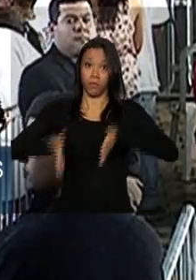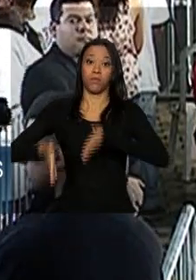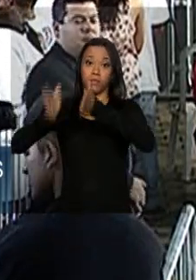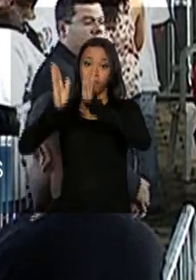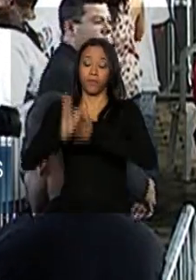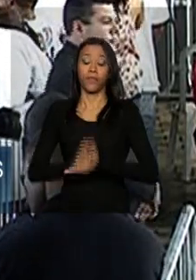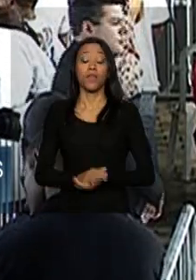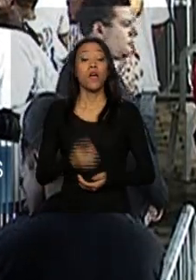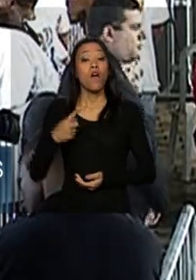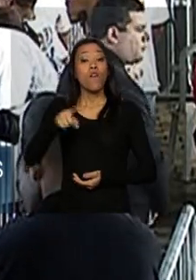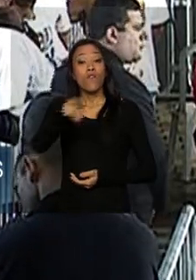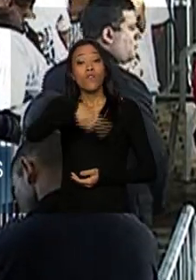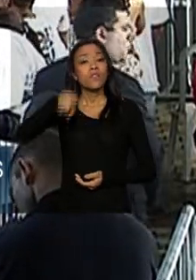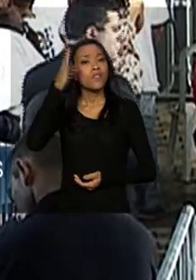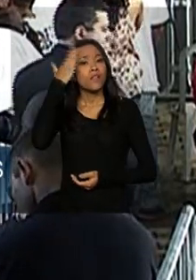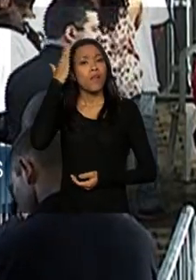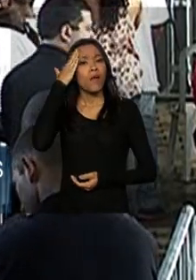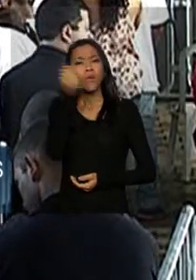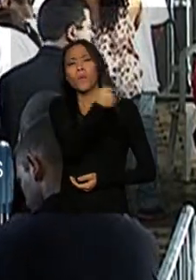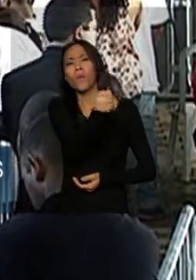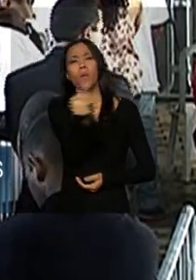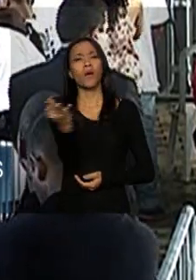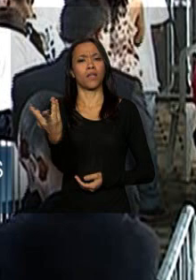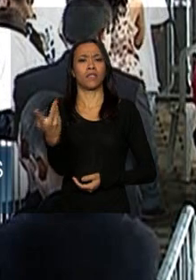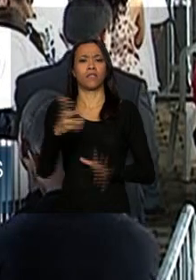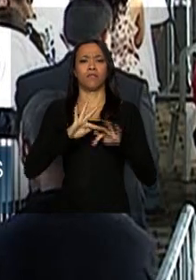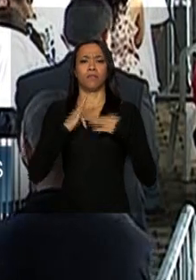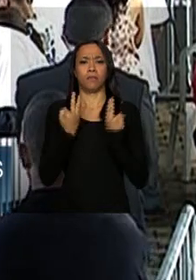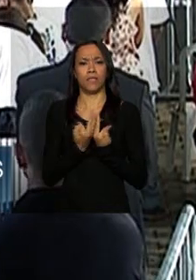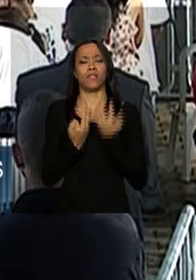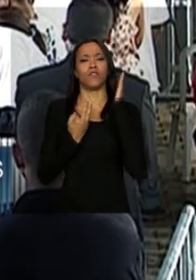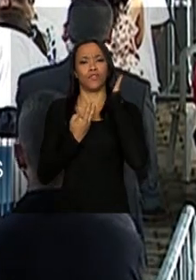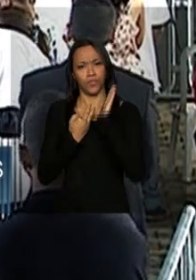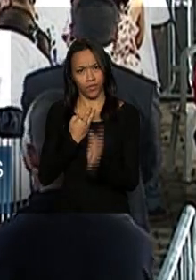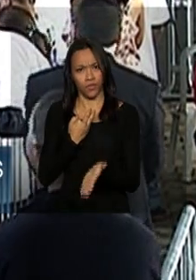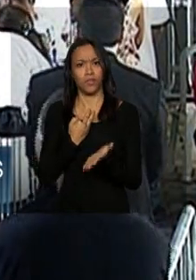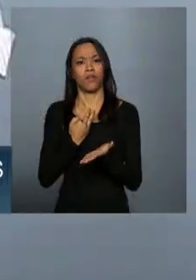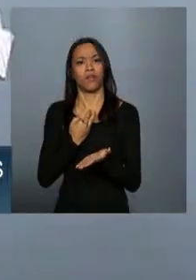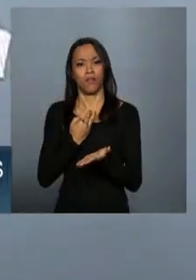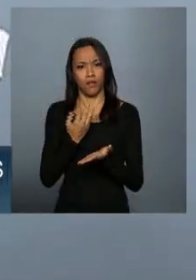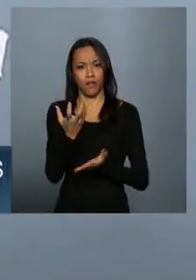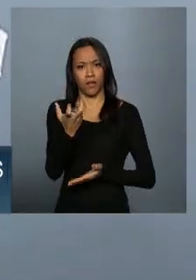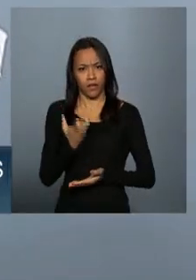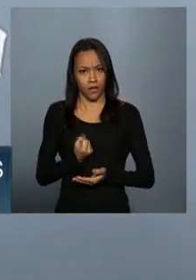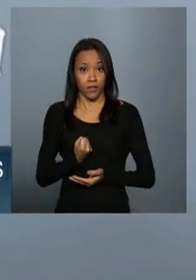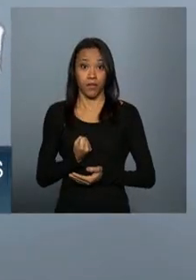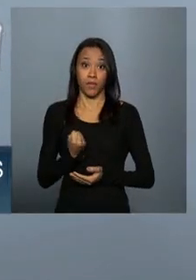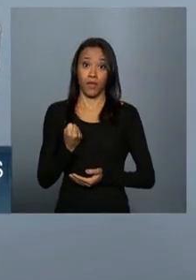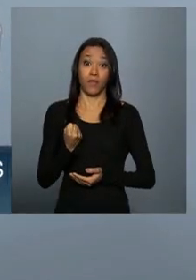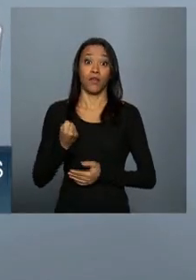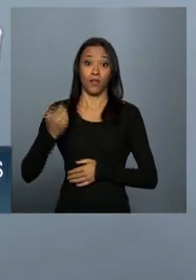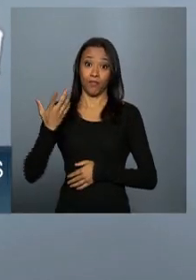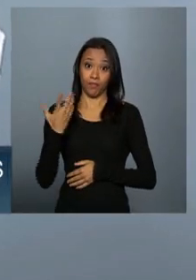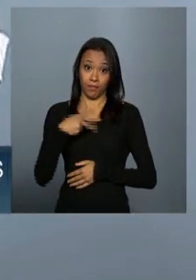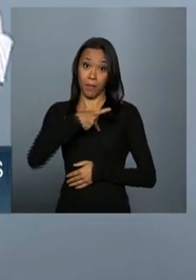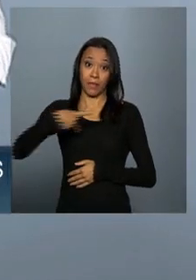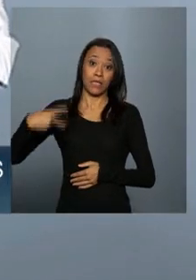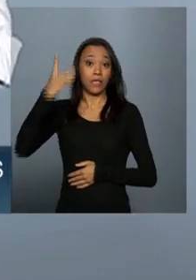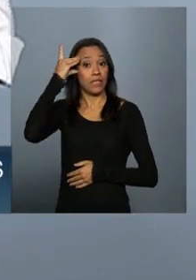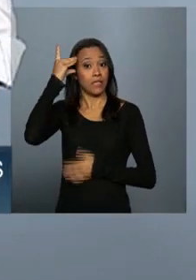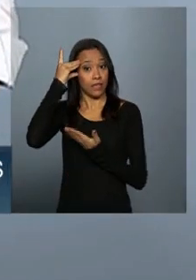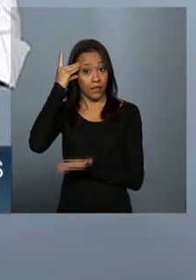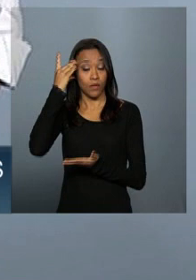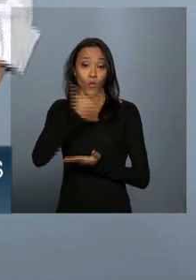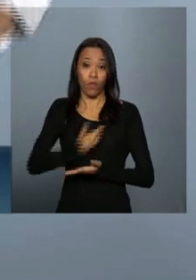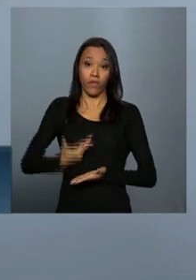quantas famílias como vocês já receberam da mão da presidenta Dilma, da mão do governo